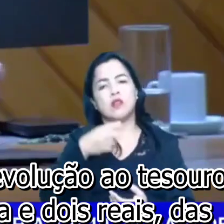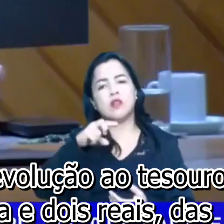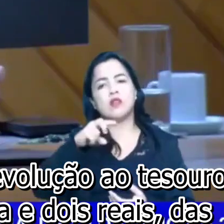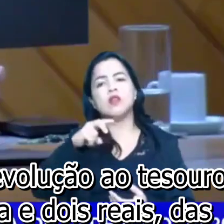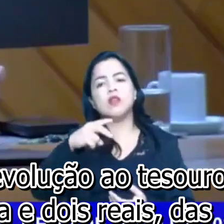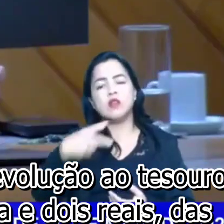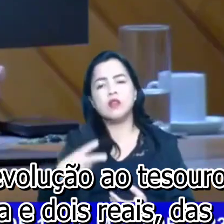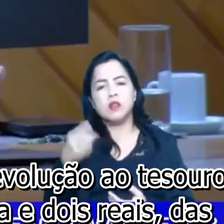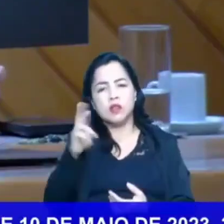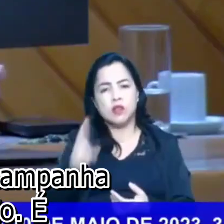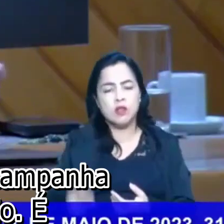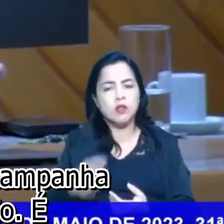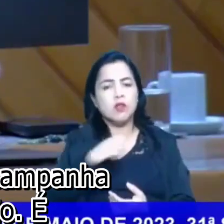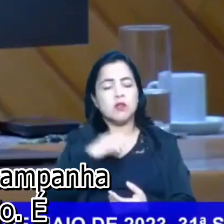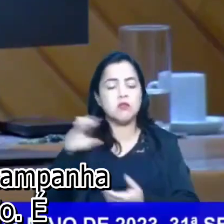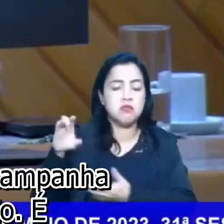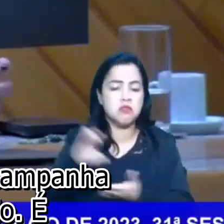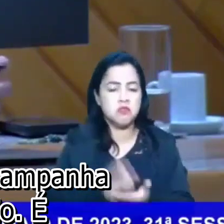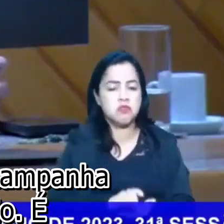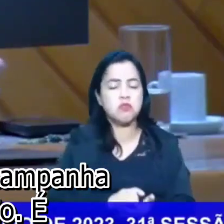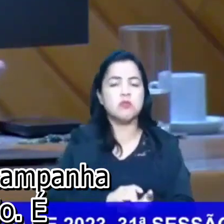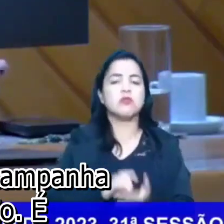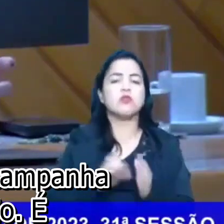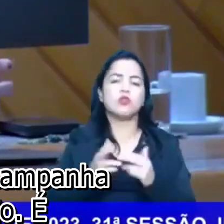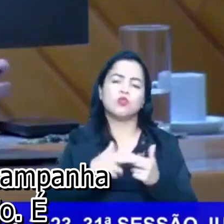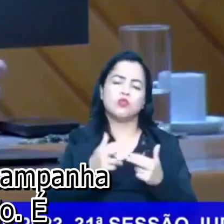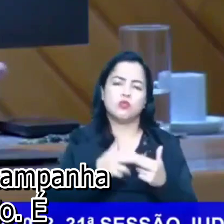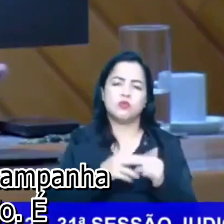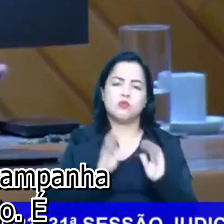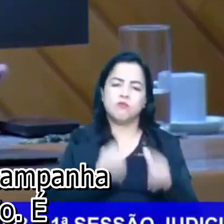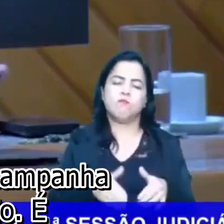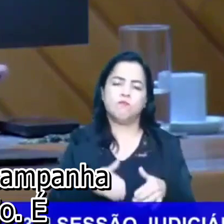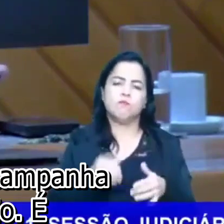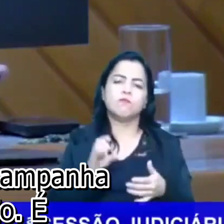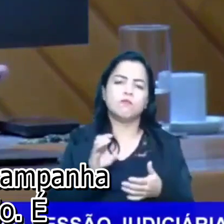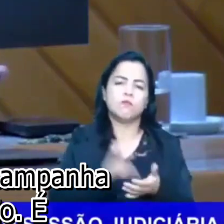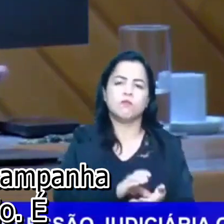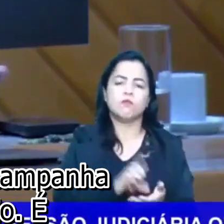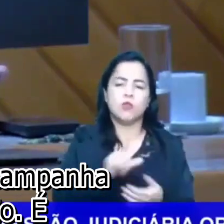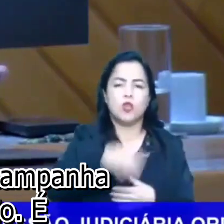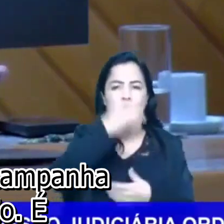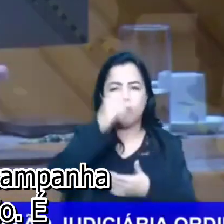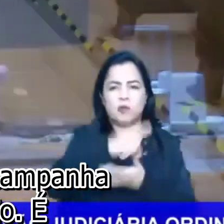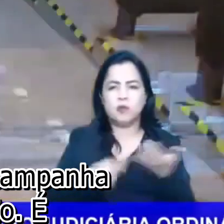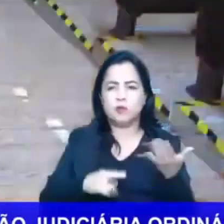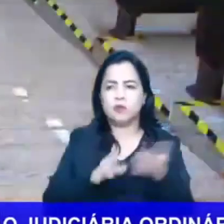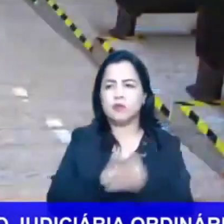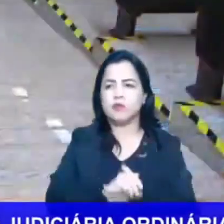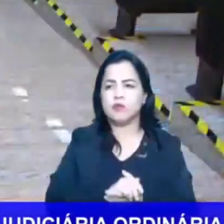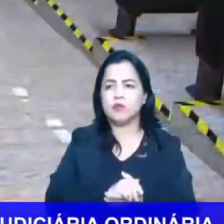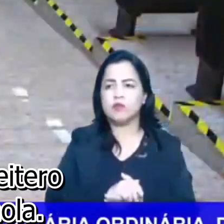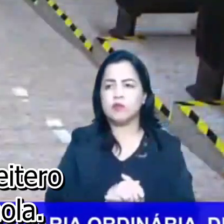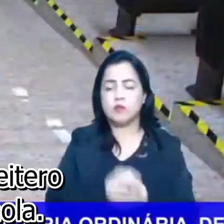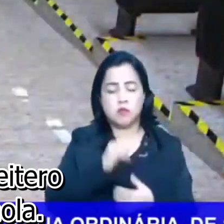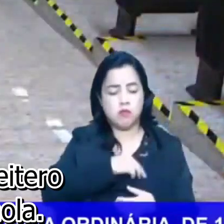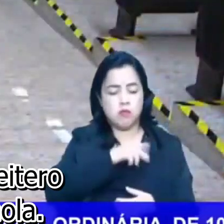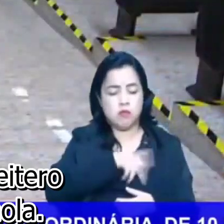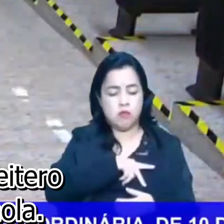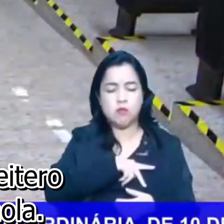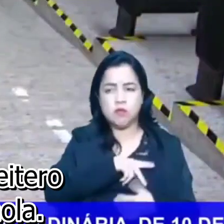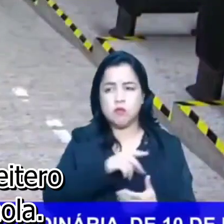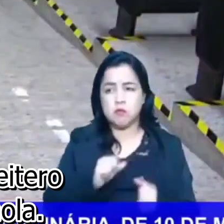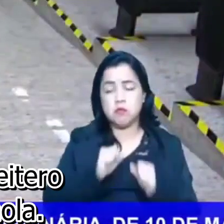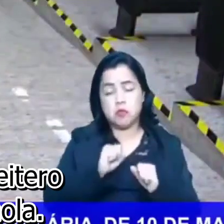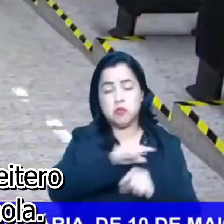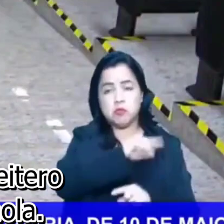54.832 das despesas que foram utilizadas pelo fundo de campanha e que não foram comprovadas. É o relatório. O relatório, doutor Pablo, pode